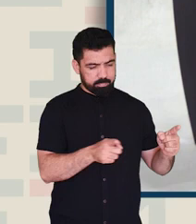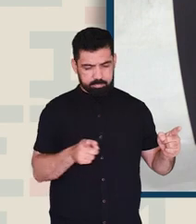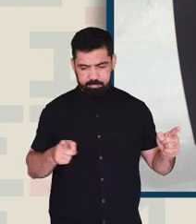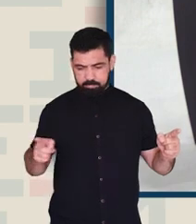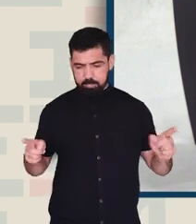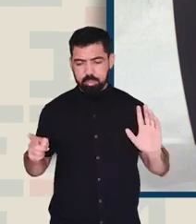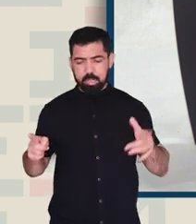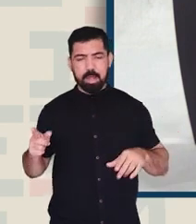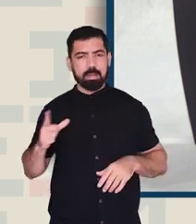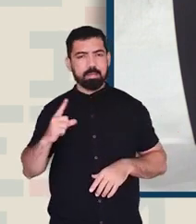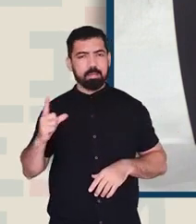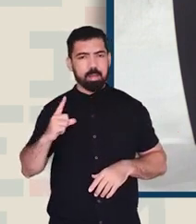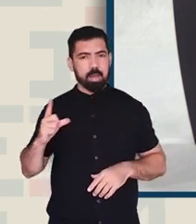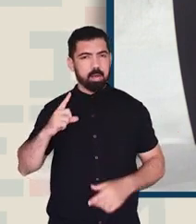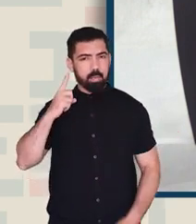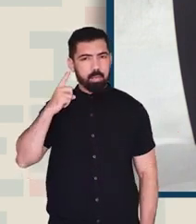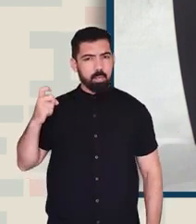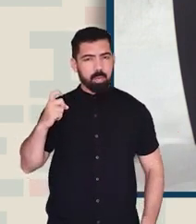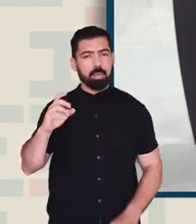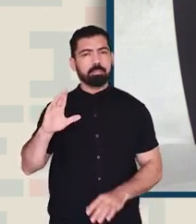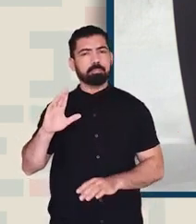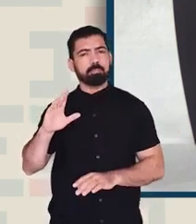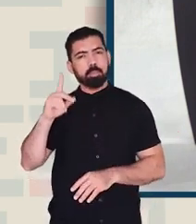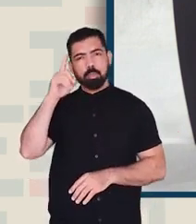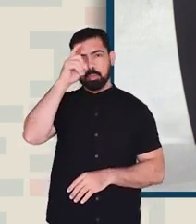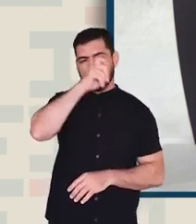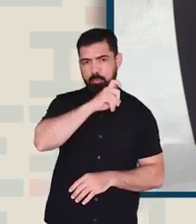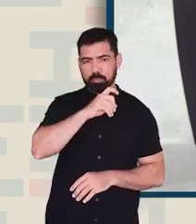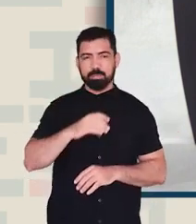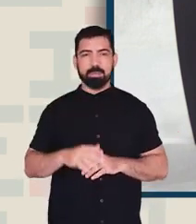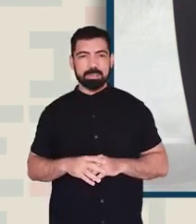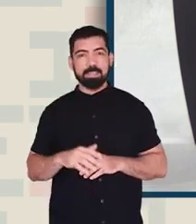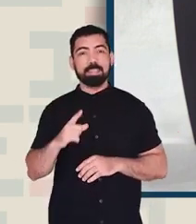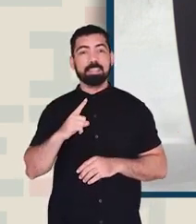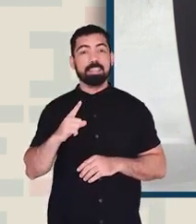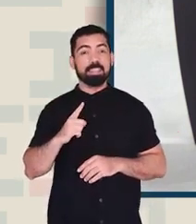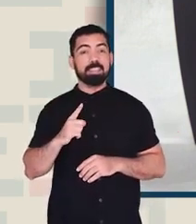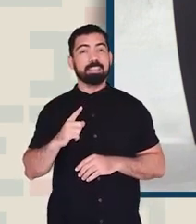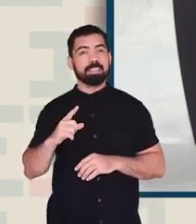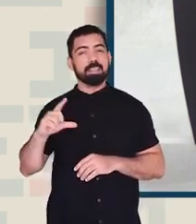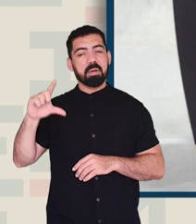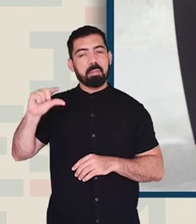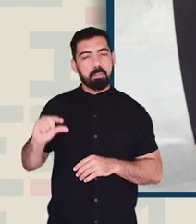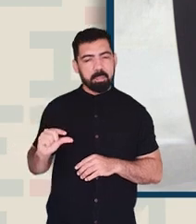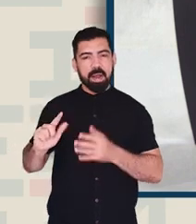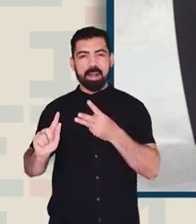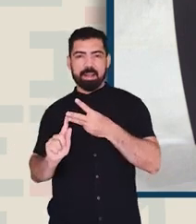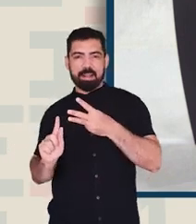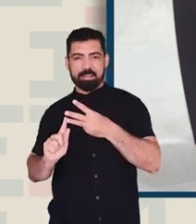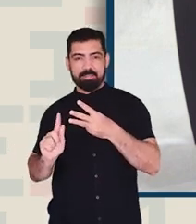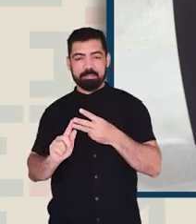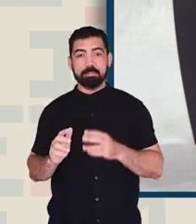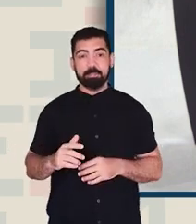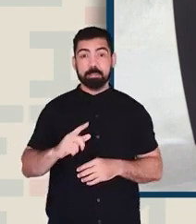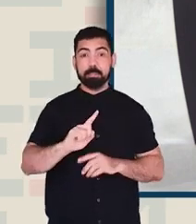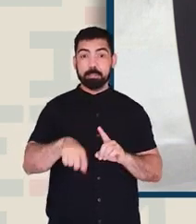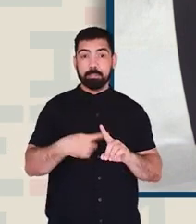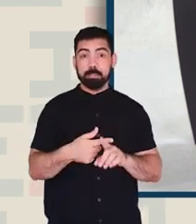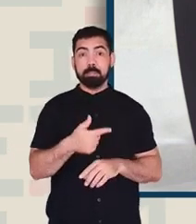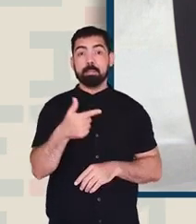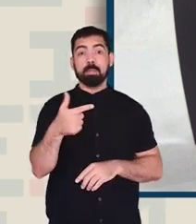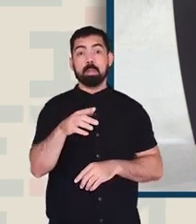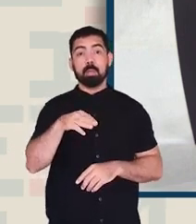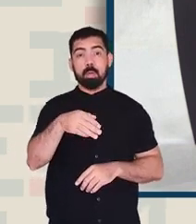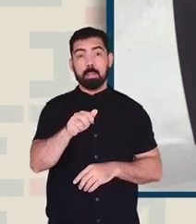uma afinação um pouco duvidosa, né? Um parcial que tem uma afinação mais baixa. Depois eu tenho uma segunda